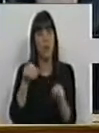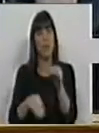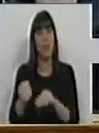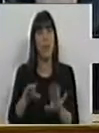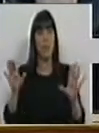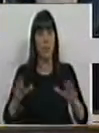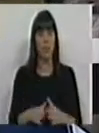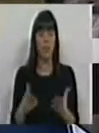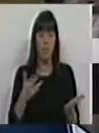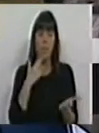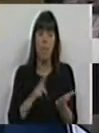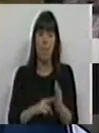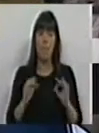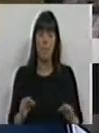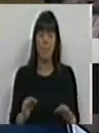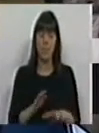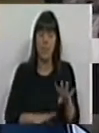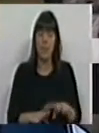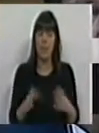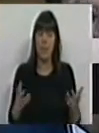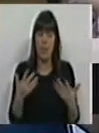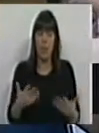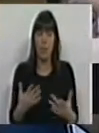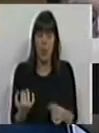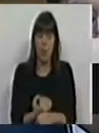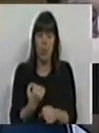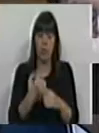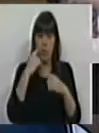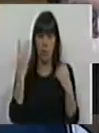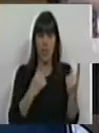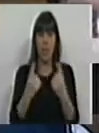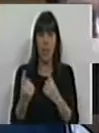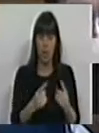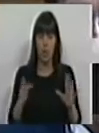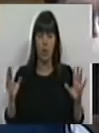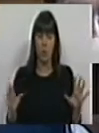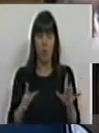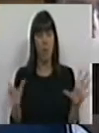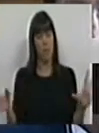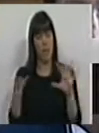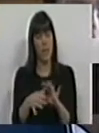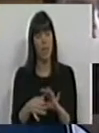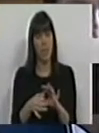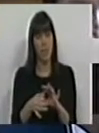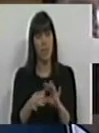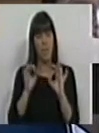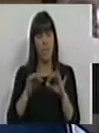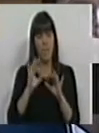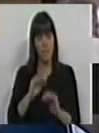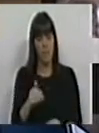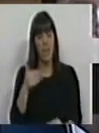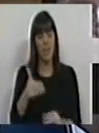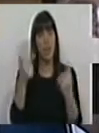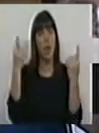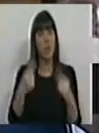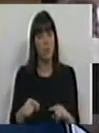das eleições. De facto, atualizar um serviço público de transportes com uma ligação ao fim de